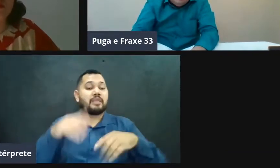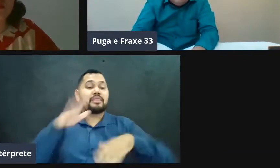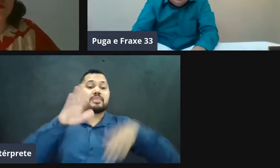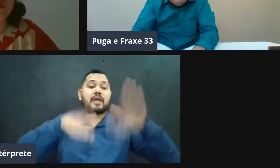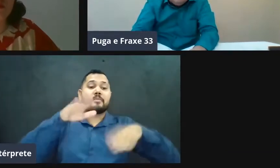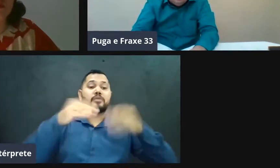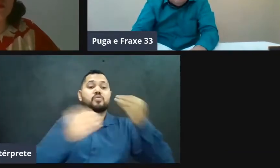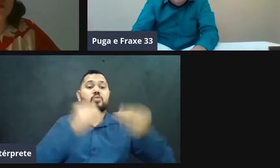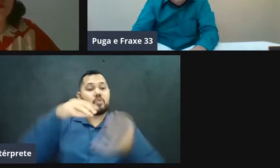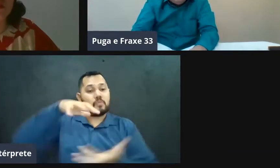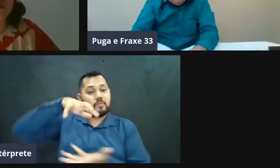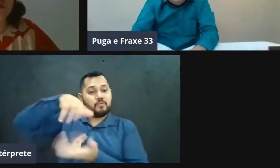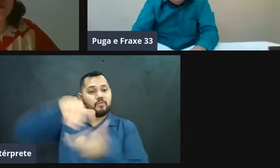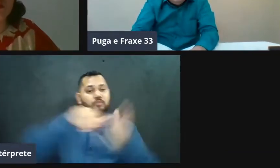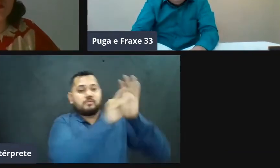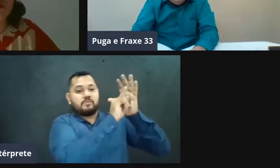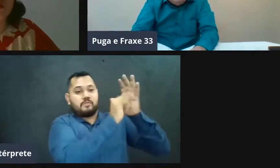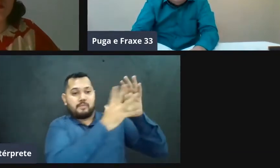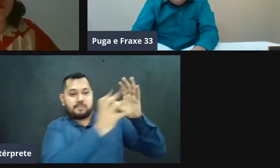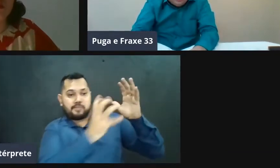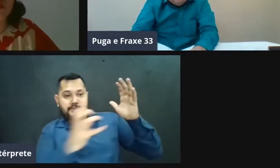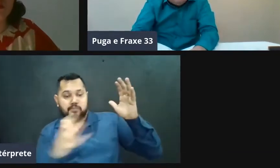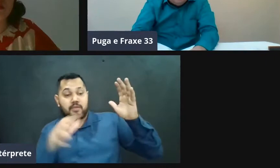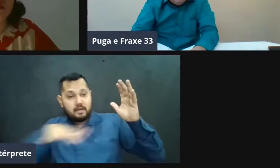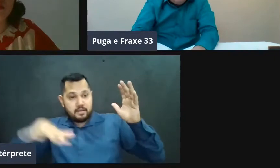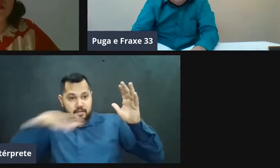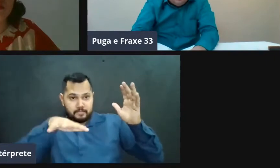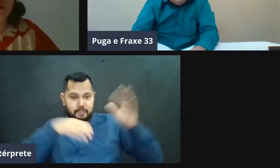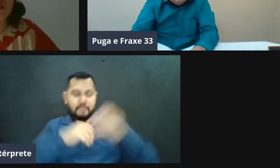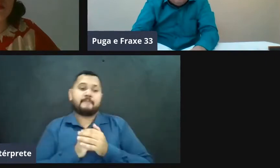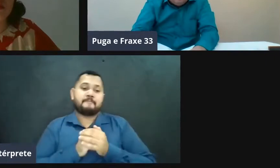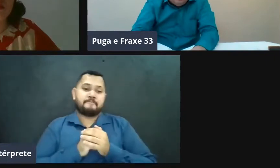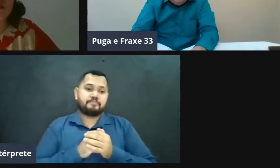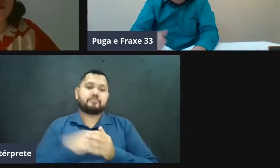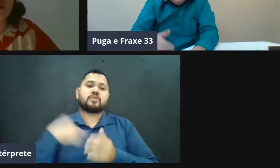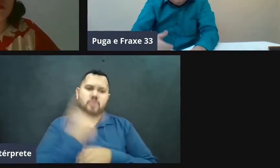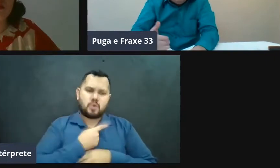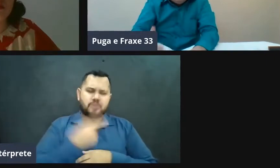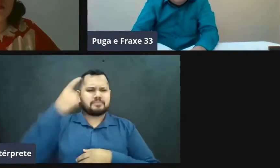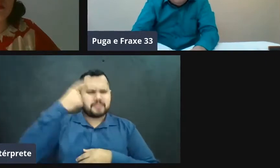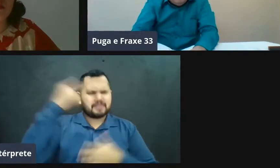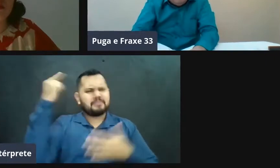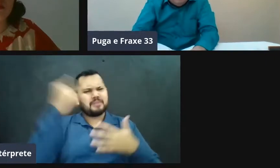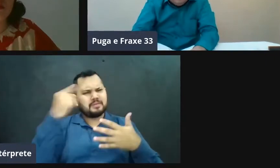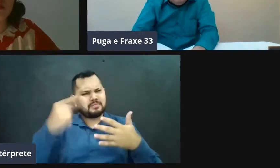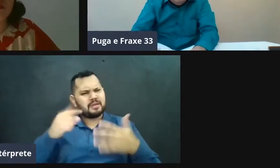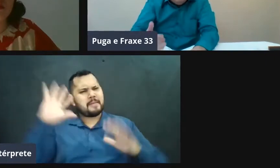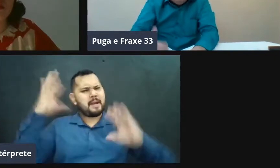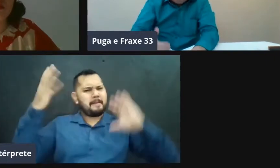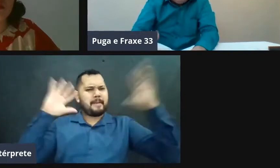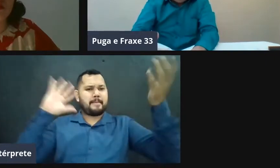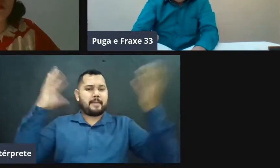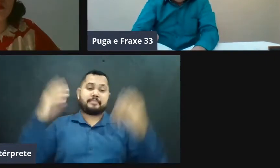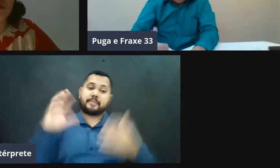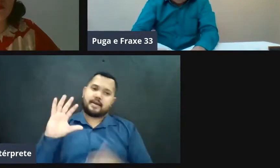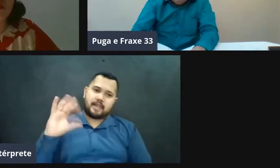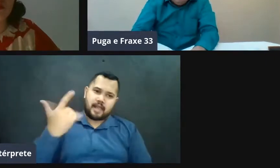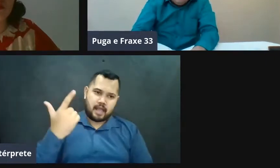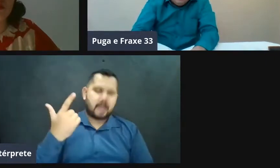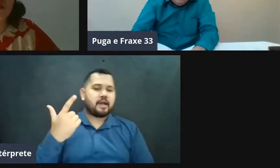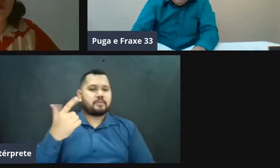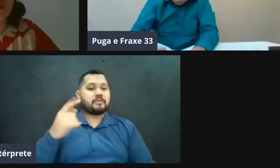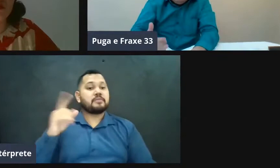do satélite na região. Eu quero dizer que nós temos buscado todas as soluções. Claro que, no primeiro momento, buscando a